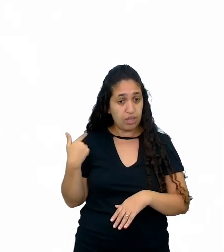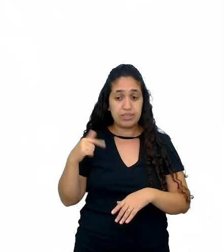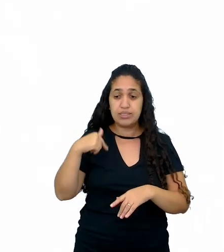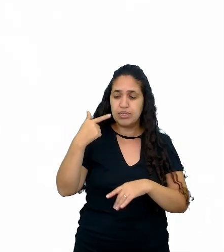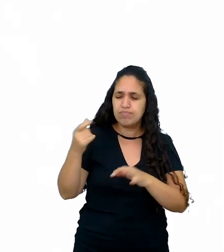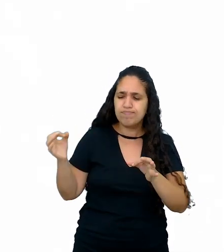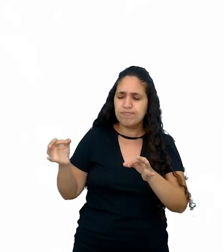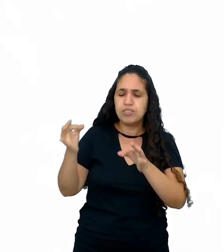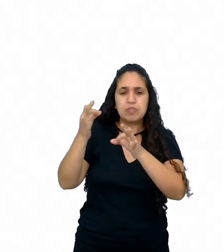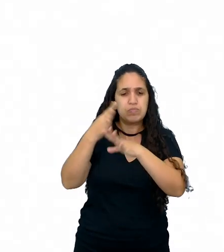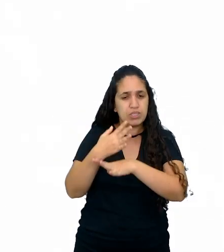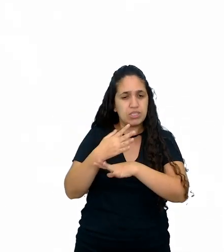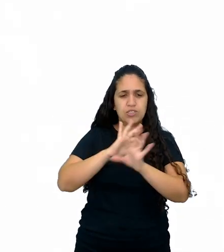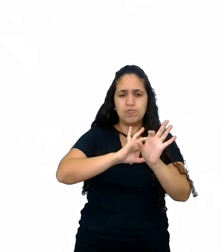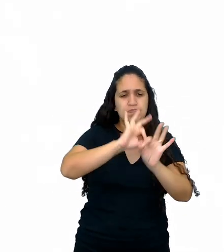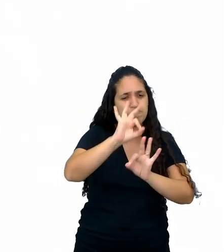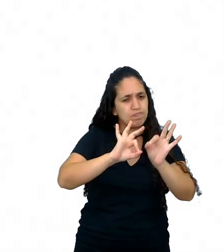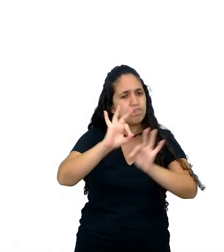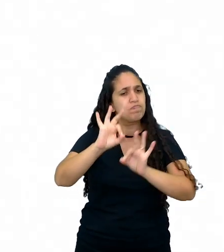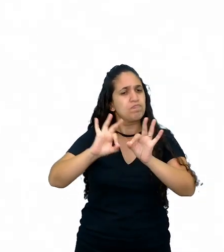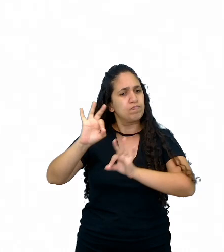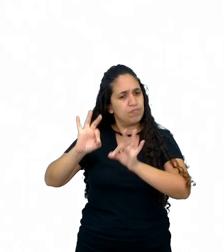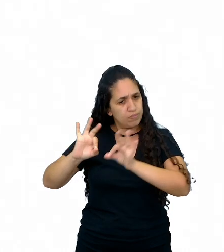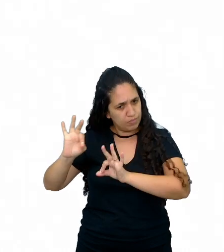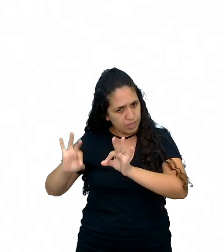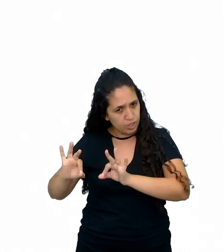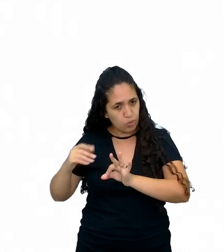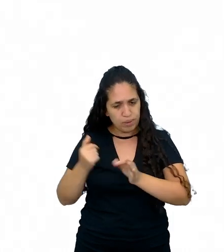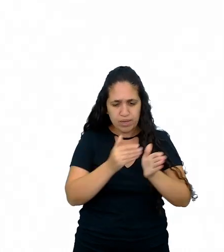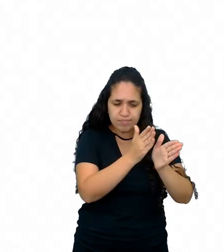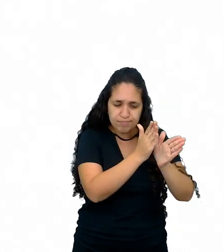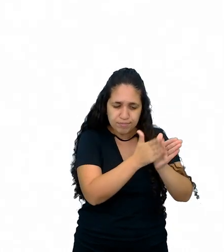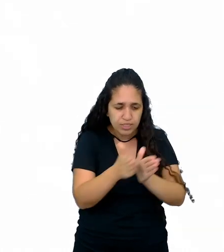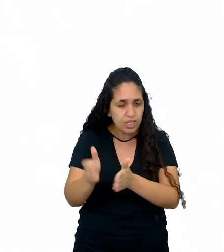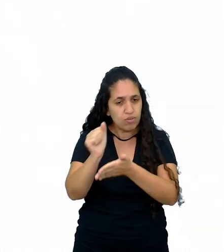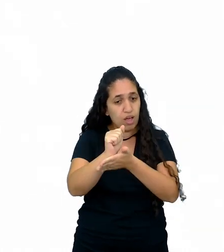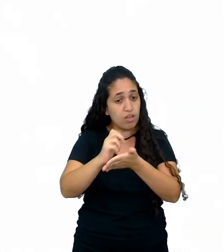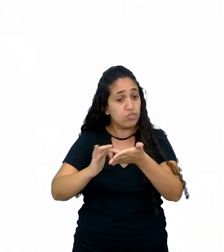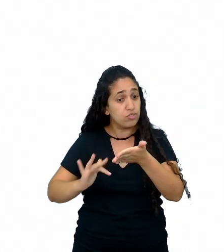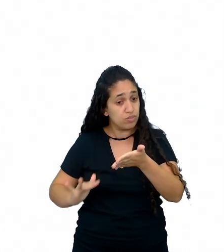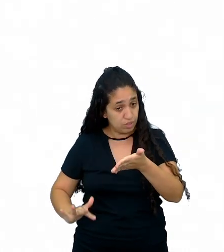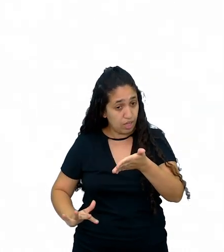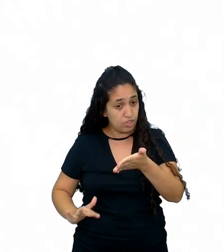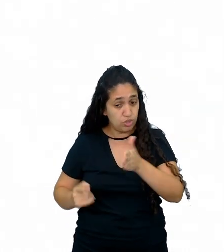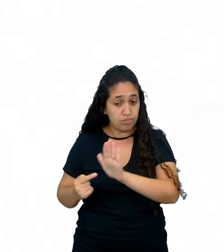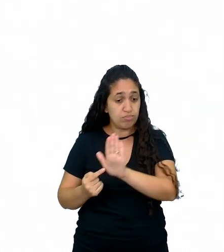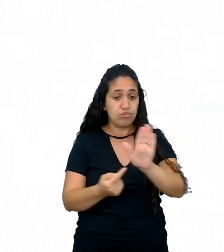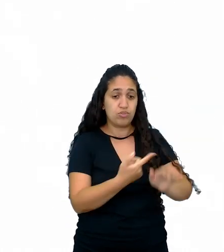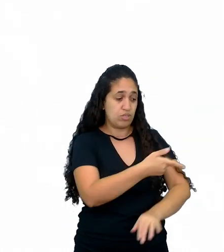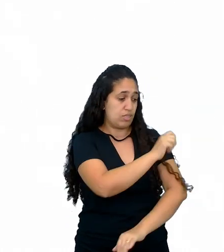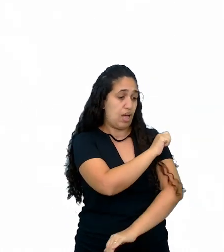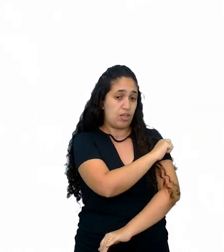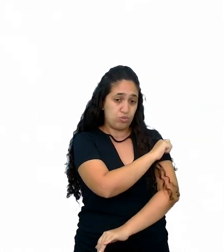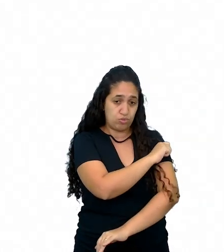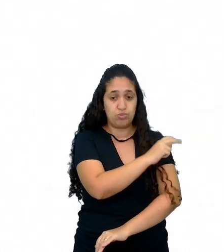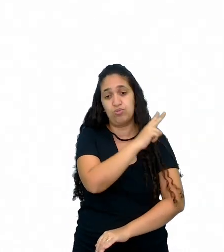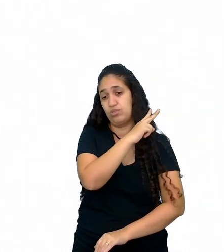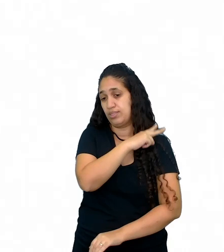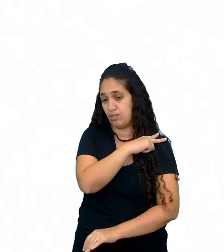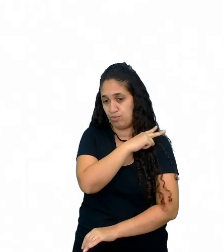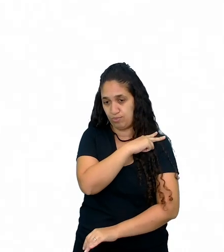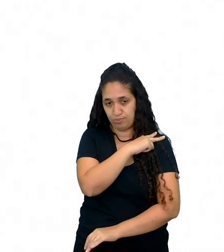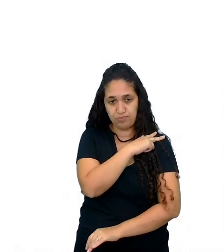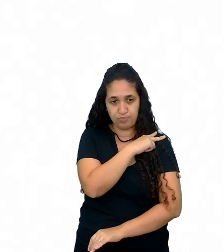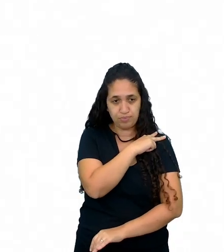terminem aí o plano de vocês para aplicar essa sequência de atividade para os alunos da segunda série do